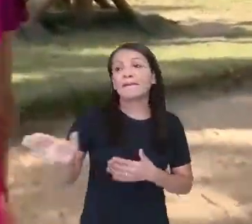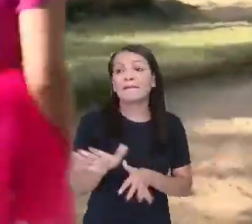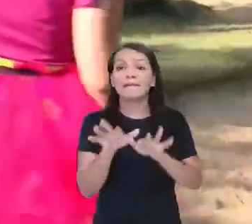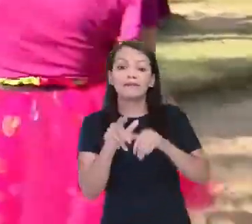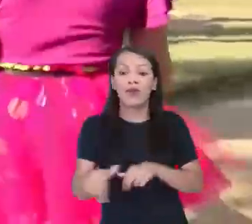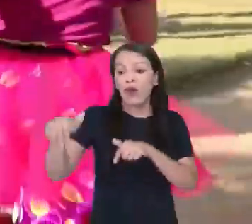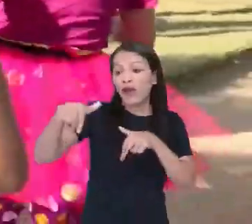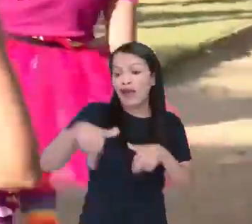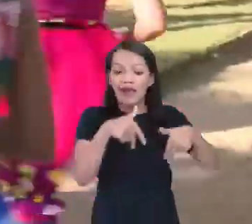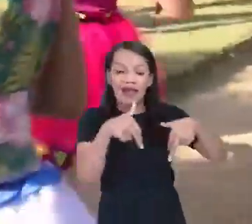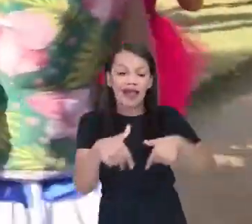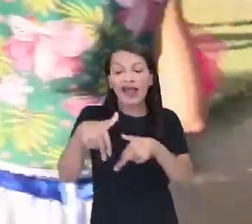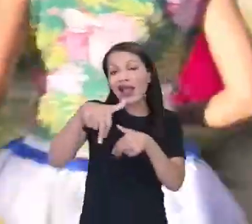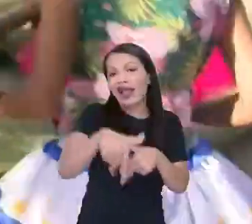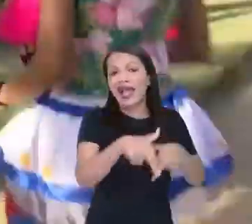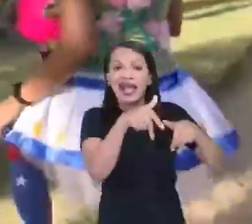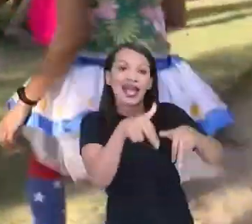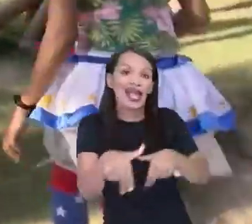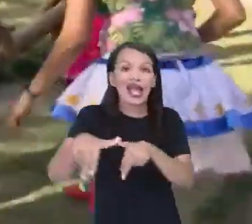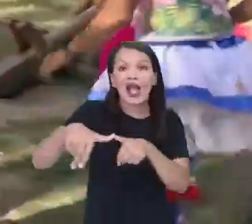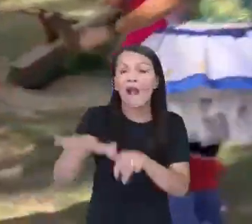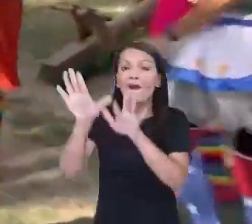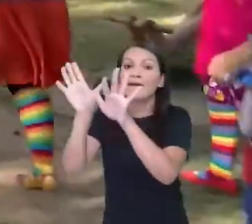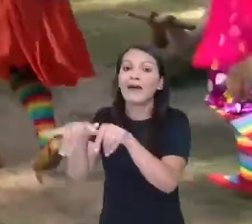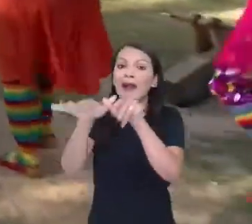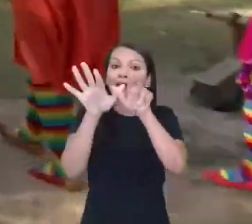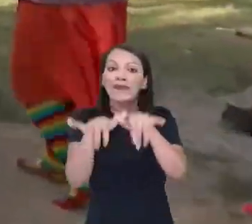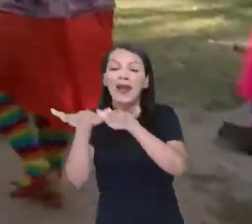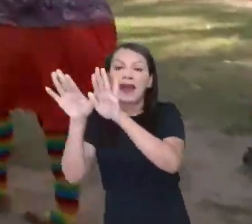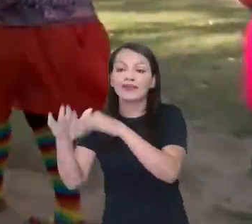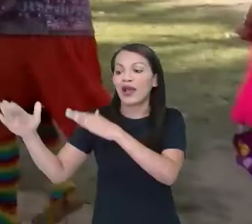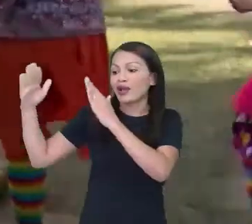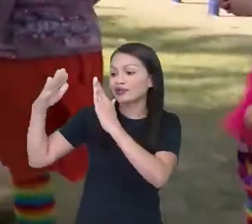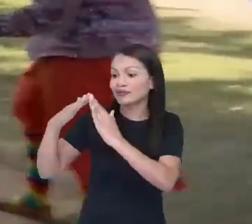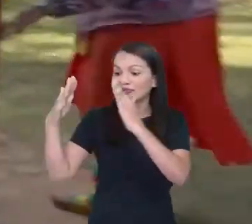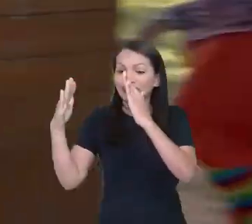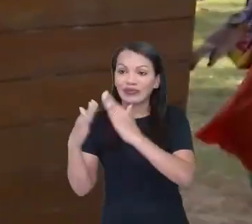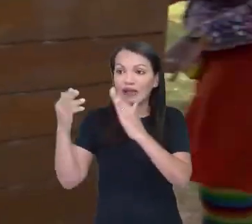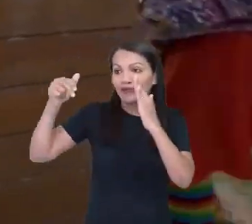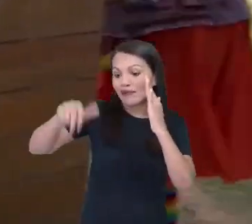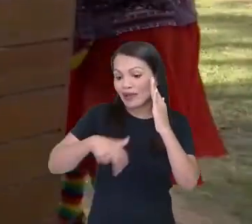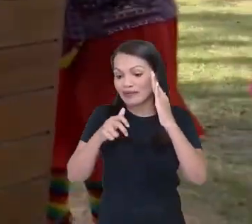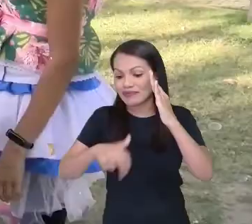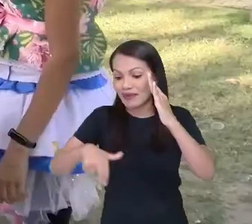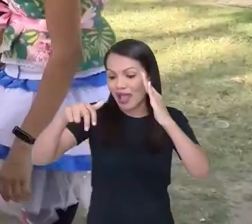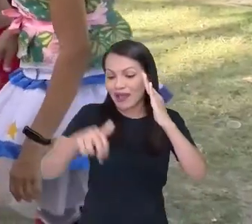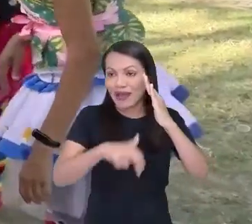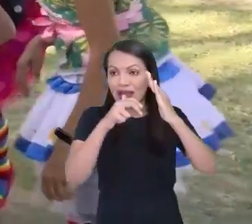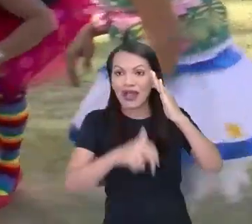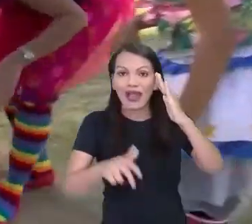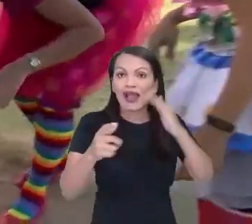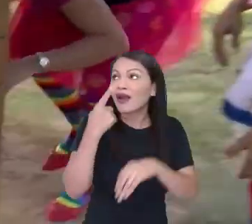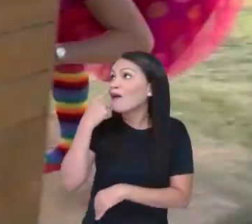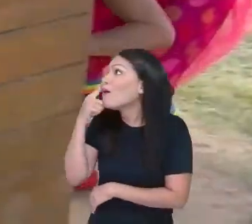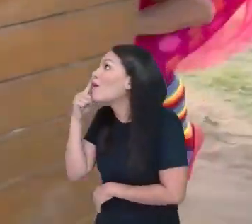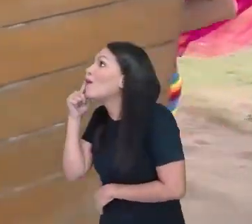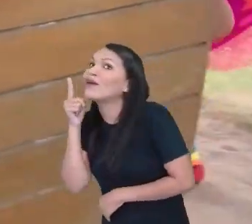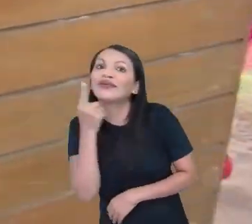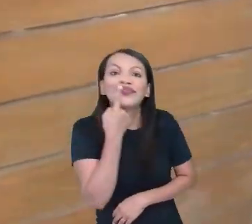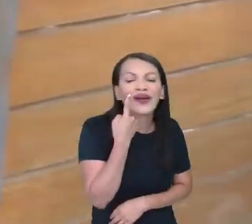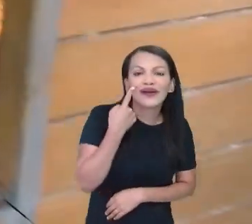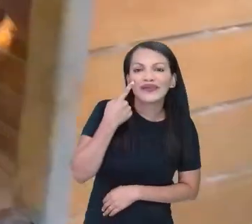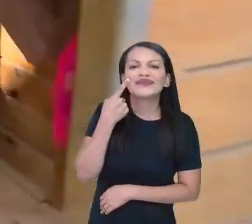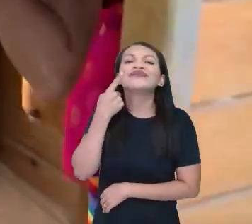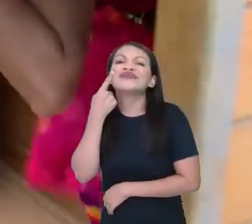na cozinha, fazendo chocolate para a madrinha. Olha! Poti,